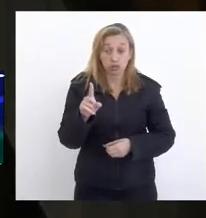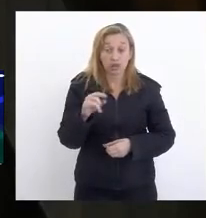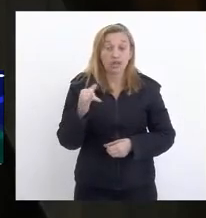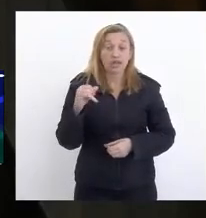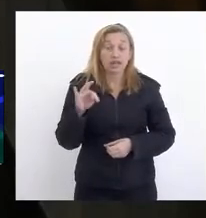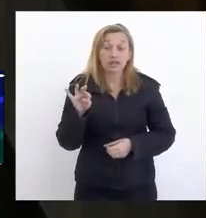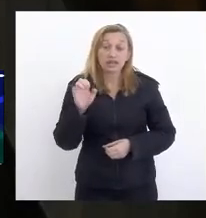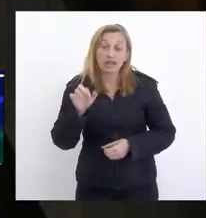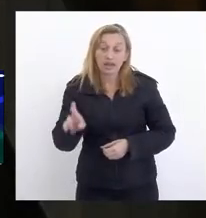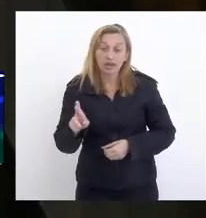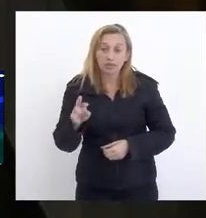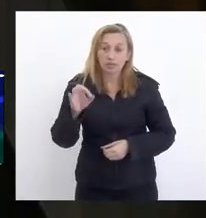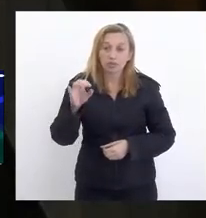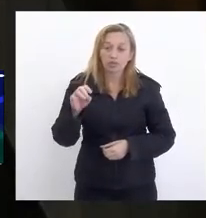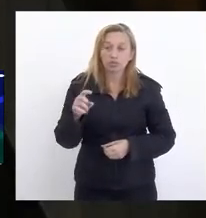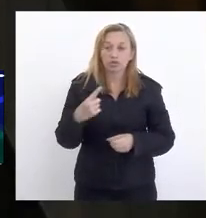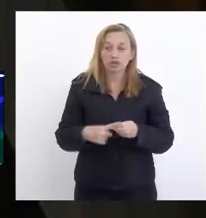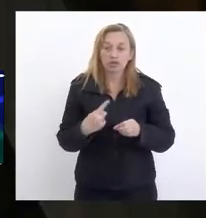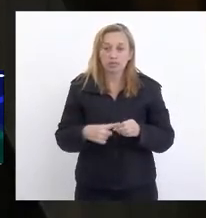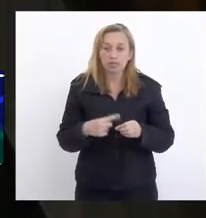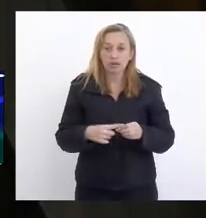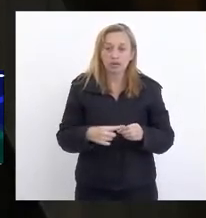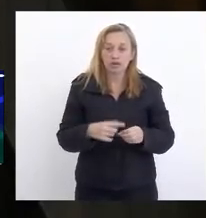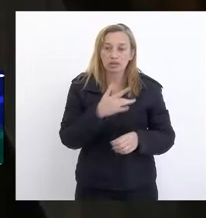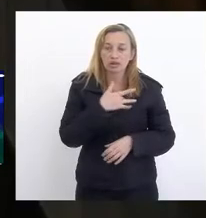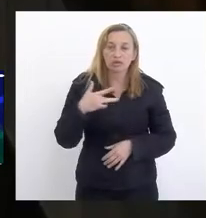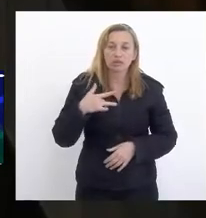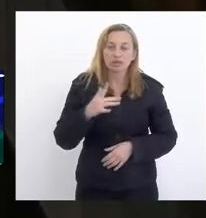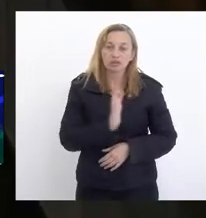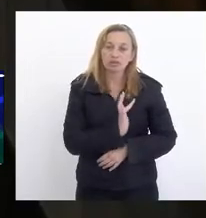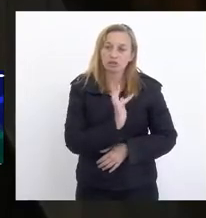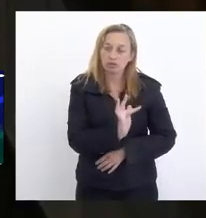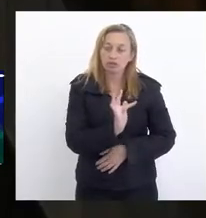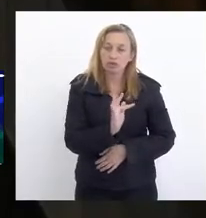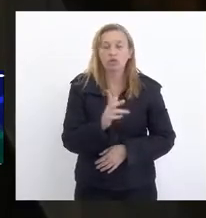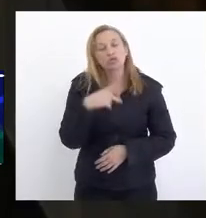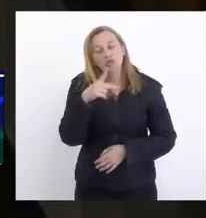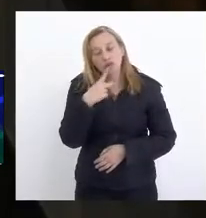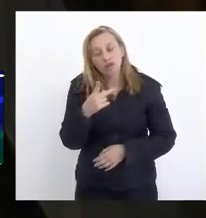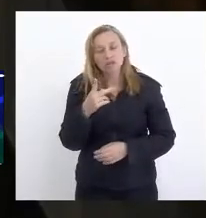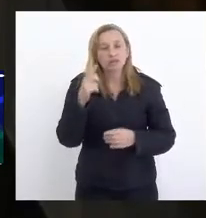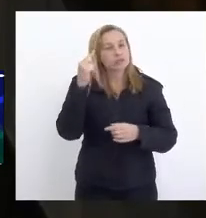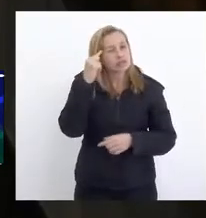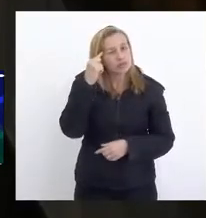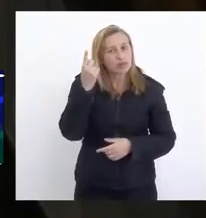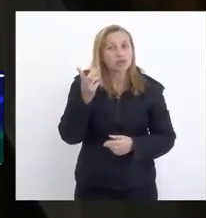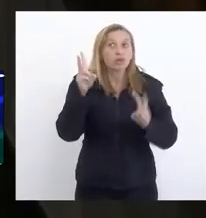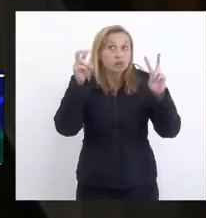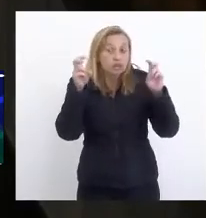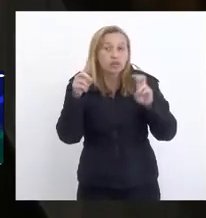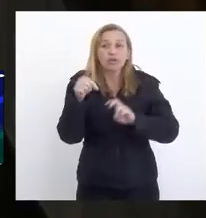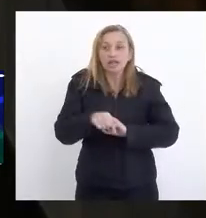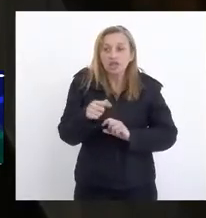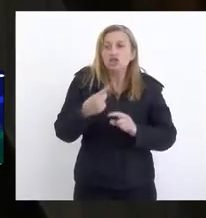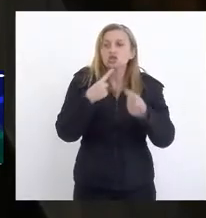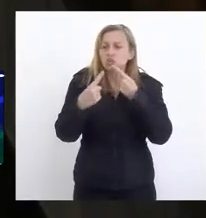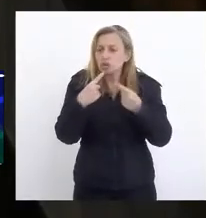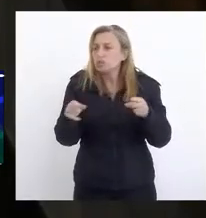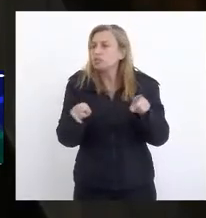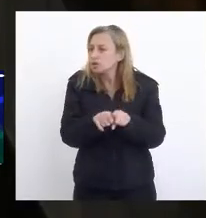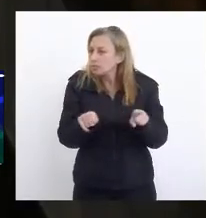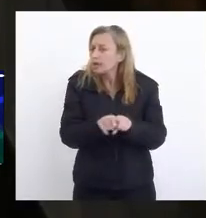Intermunicipal de Saúde da Baixada Fluminense. Não estou trazendo essas reflexões, que foi tema aqui de discussão